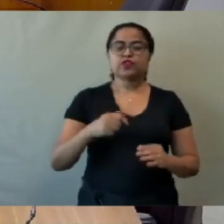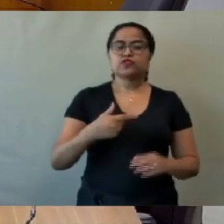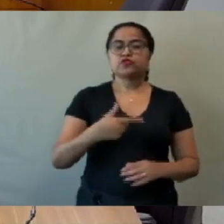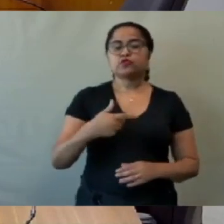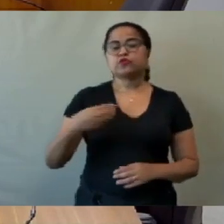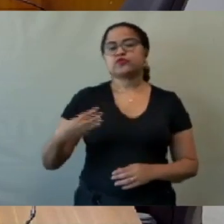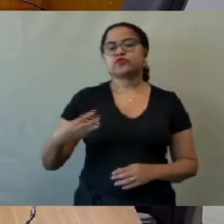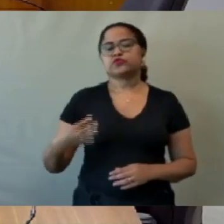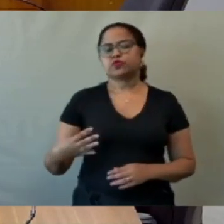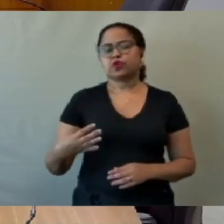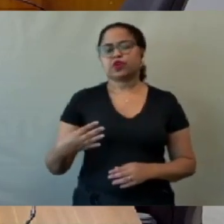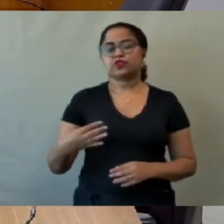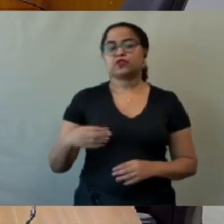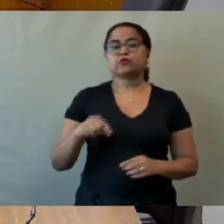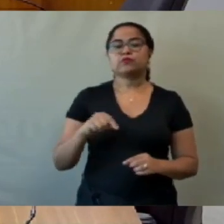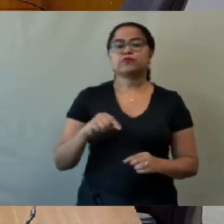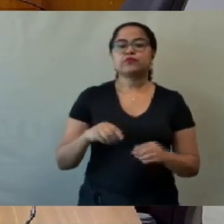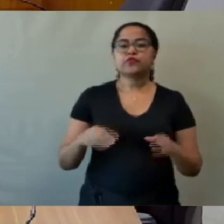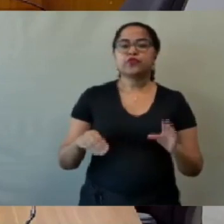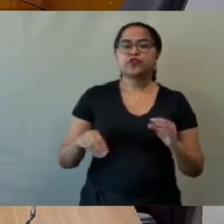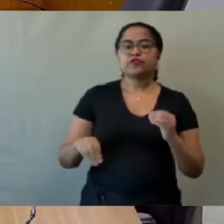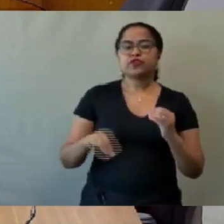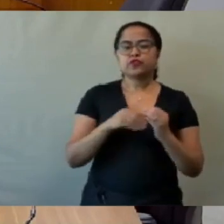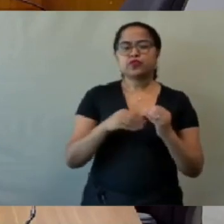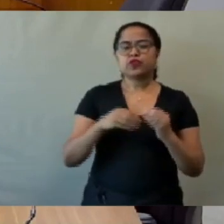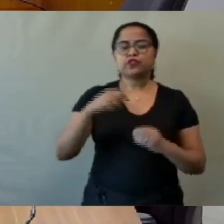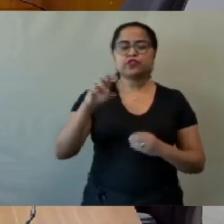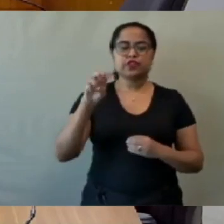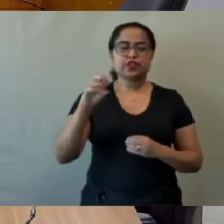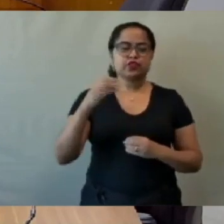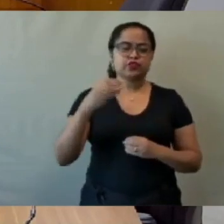757/2024, vinculado a requerimento de comissão